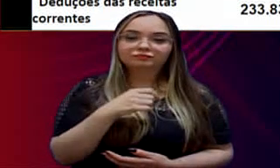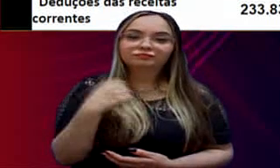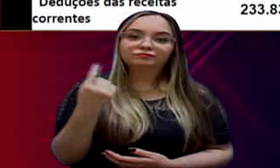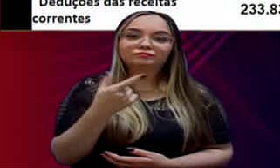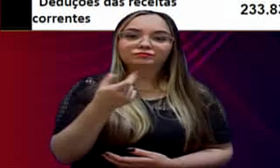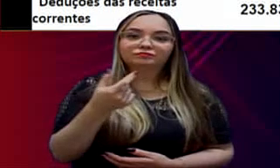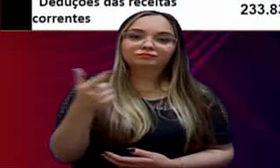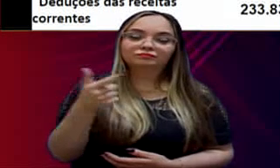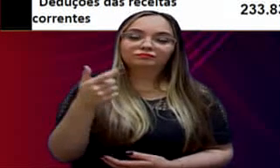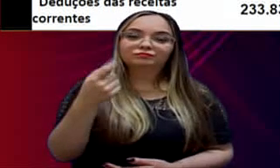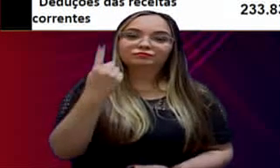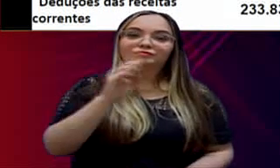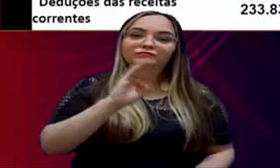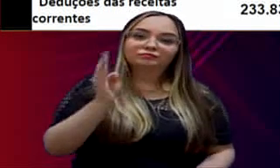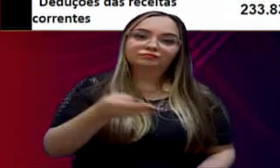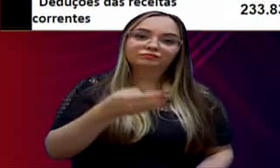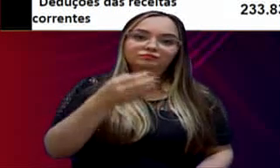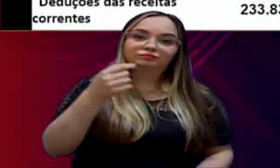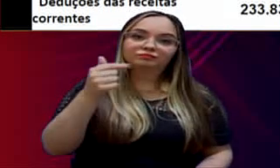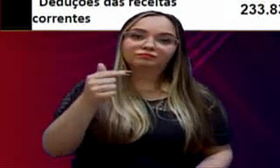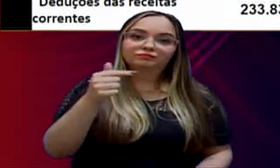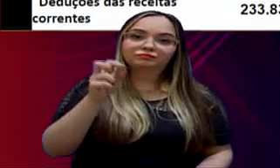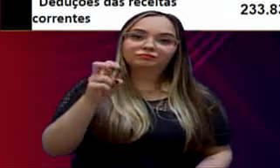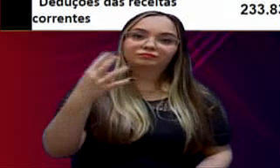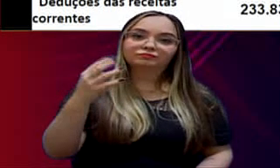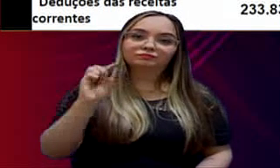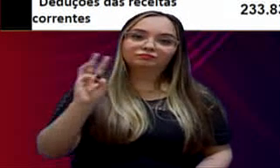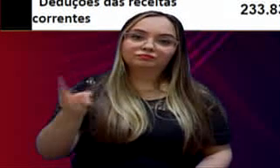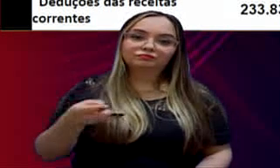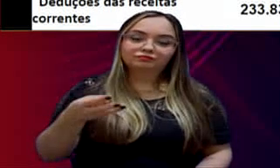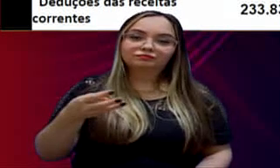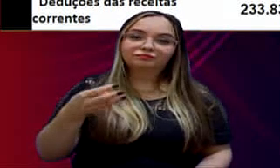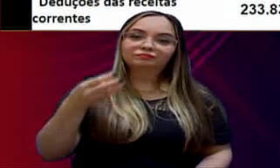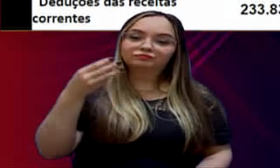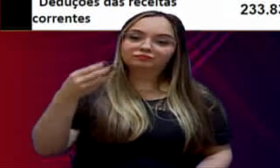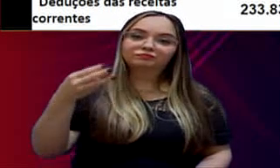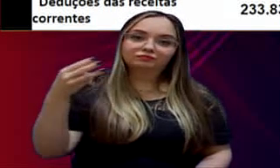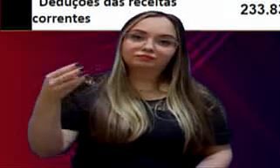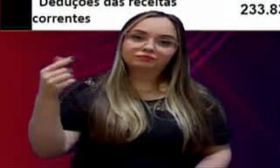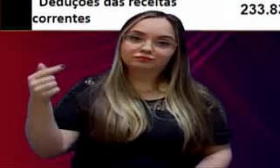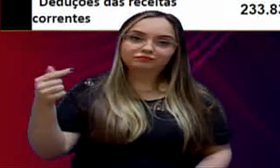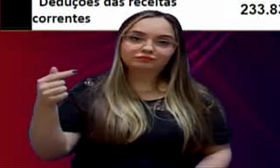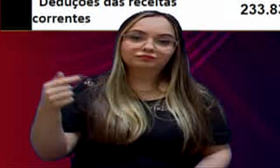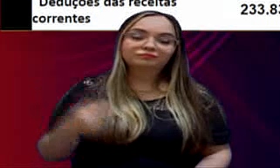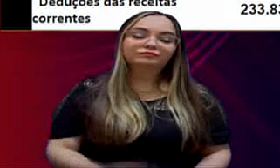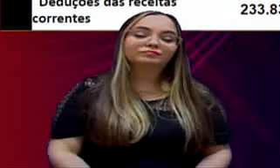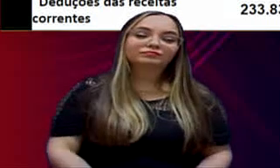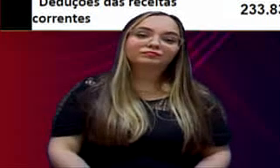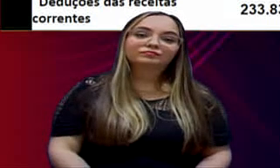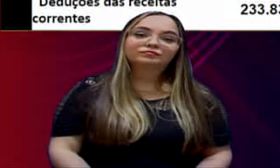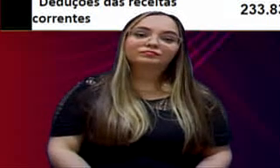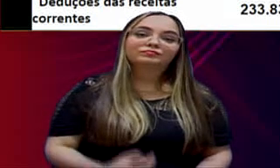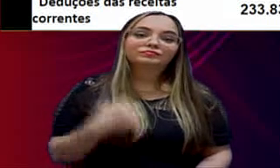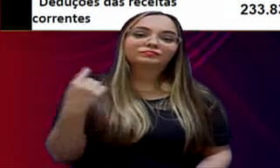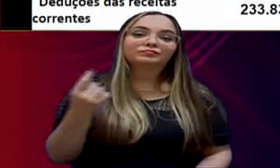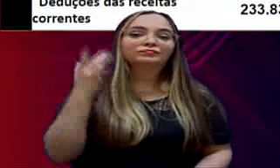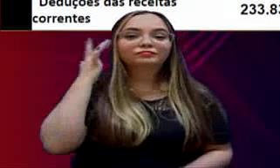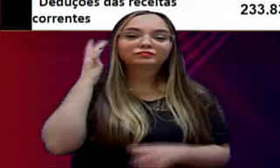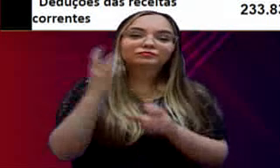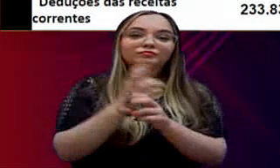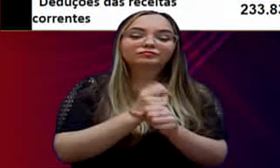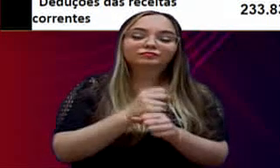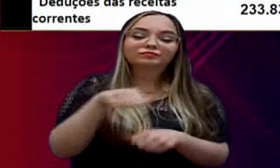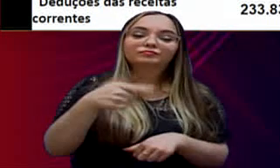2022 um bilhão 754 milhões 337 estimativa para